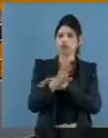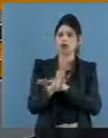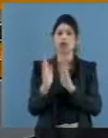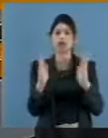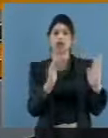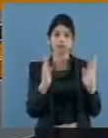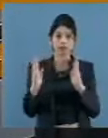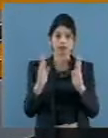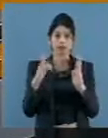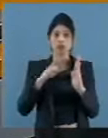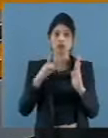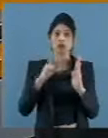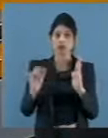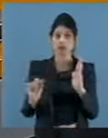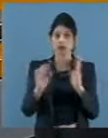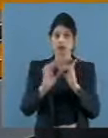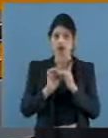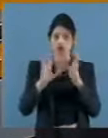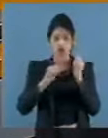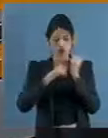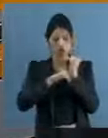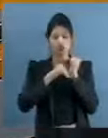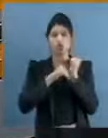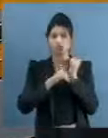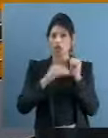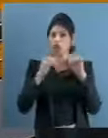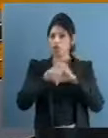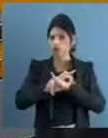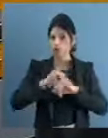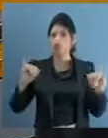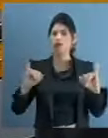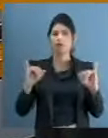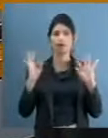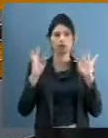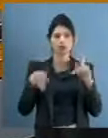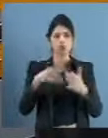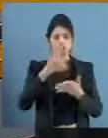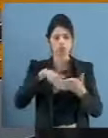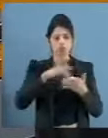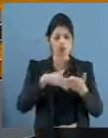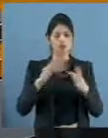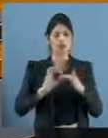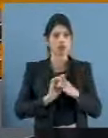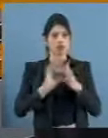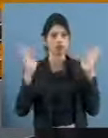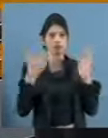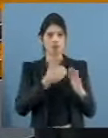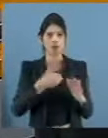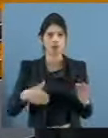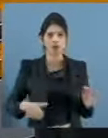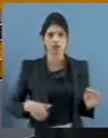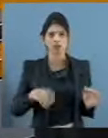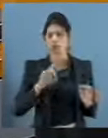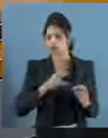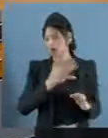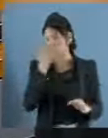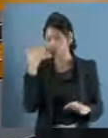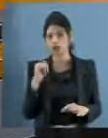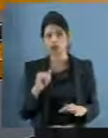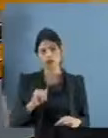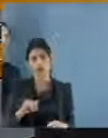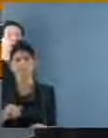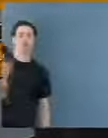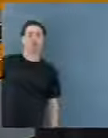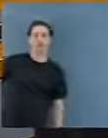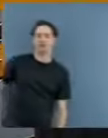foi suspenso o sigilo e divulgado. Esse documento é público. Ou seja, só quem não estuda, quem não se dedica e